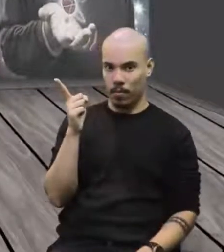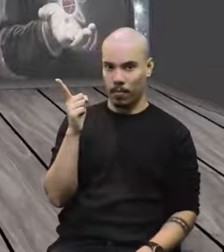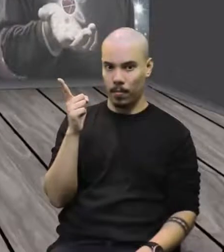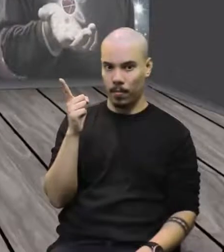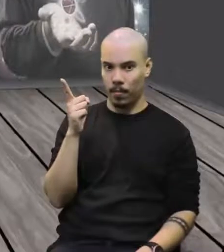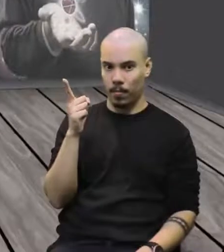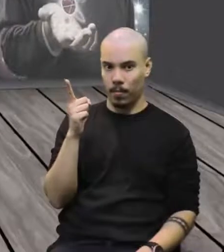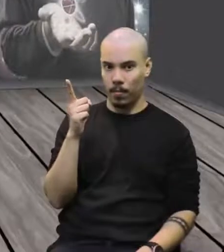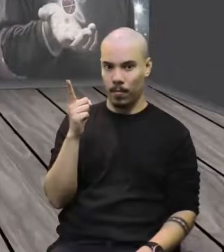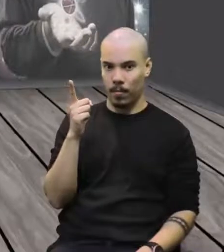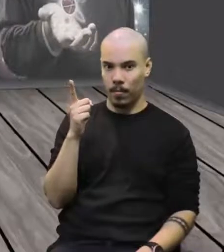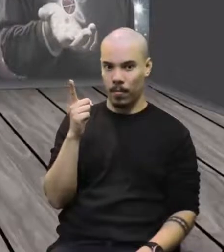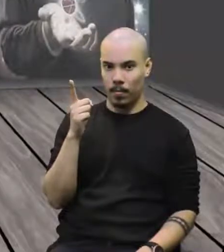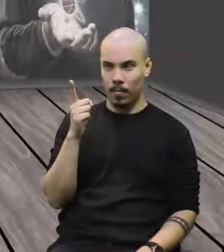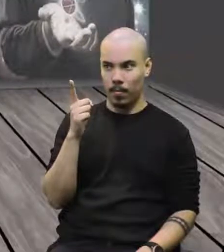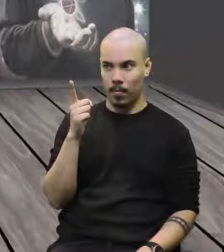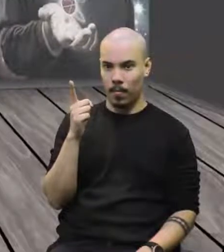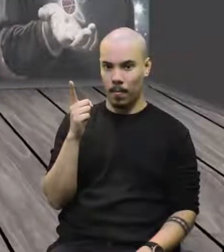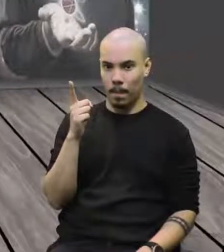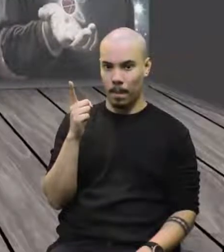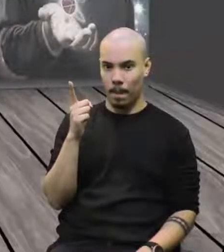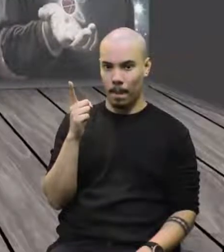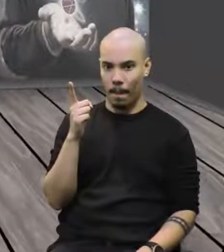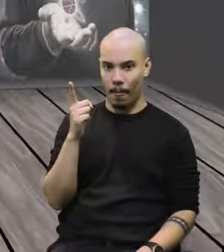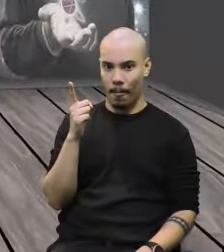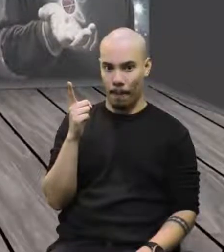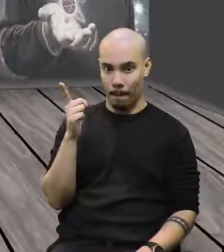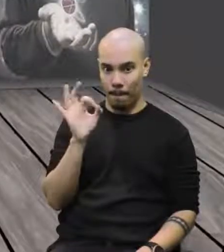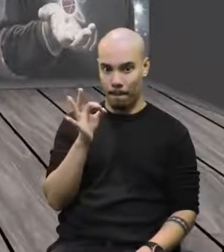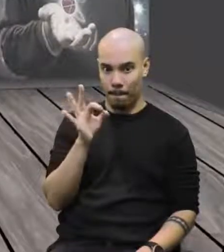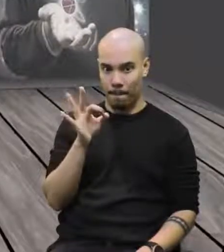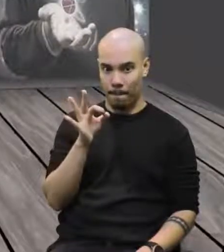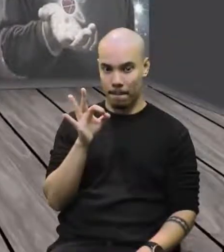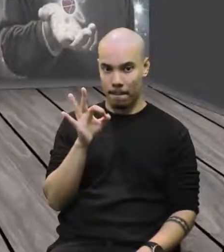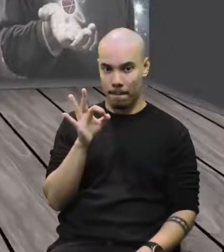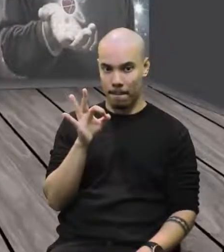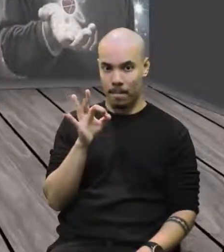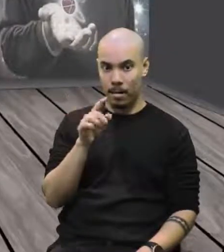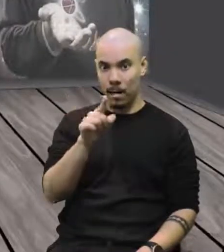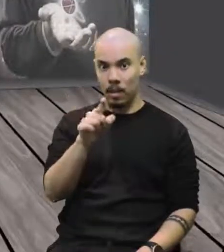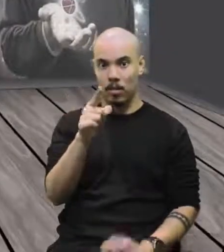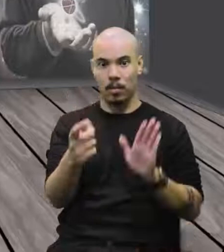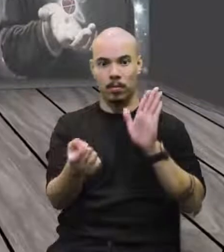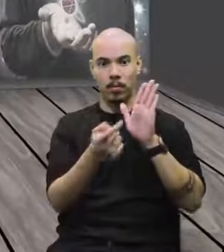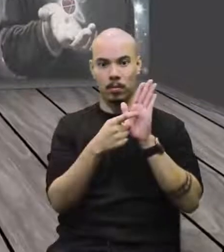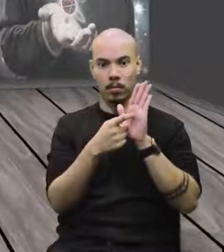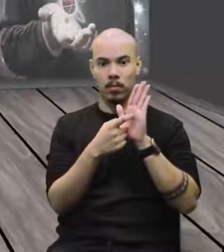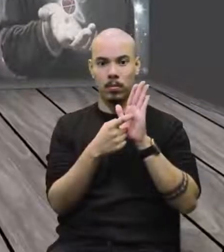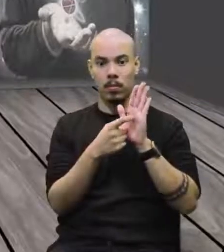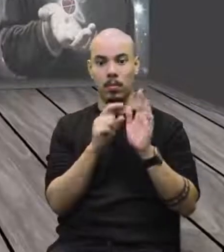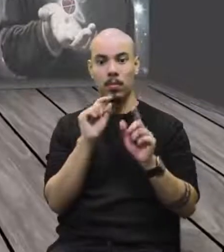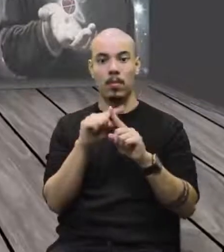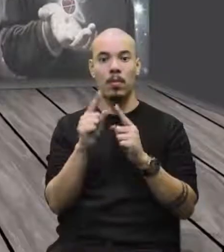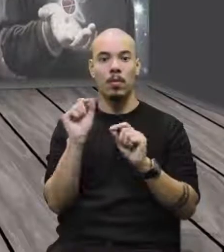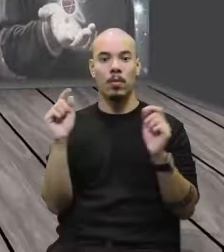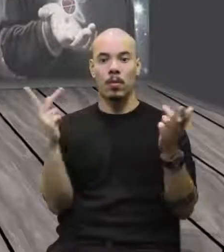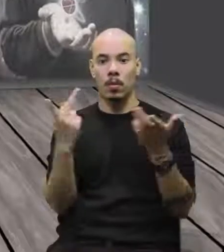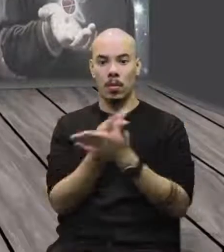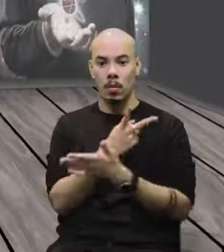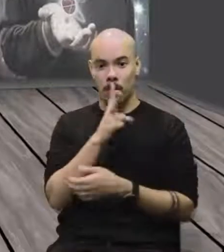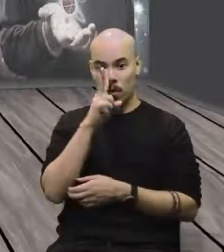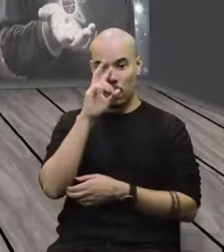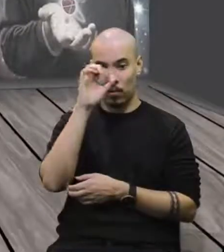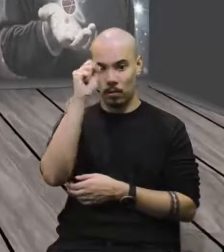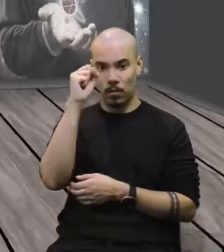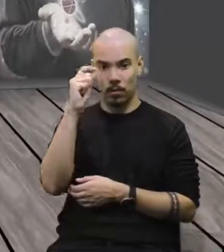para cima. Mas se eu tô aqui, tá apontando pro peito dele. Isso, também. Ele tá no monitor. Aí, só que lá o que acontece? Justamente. A força